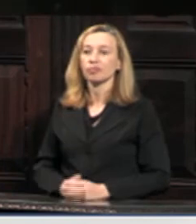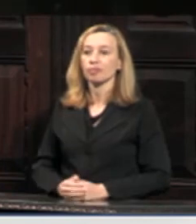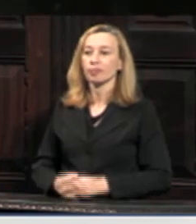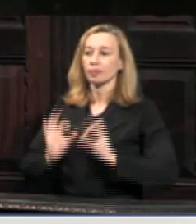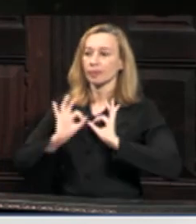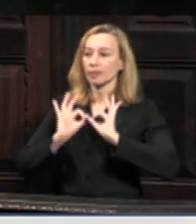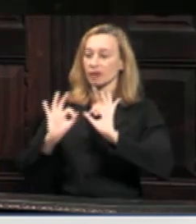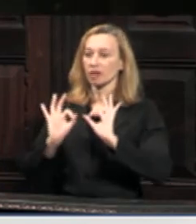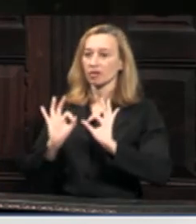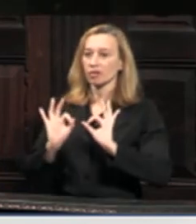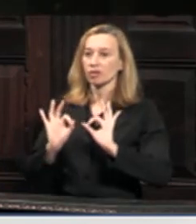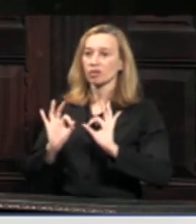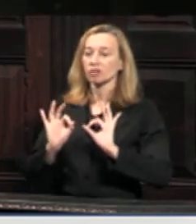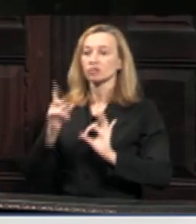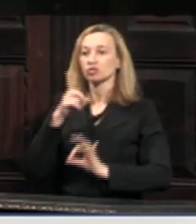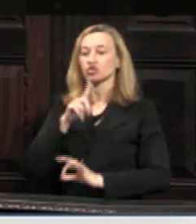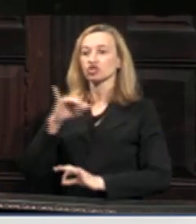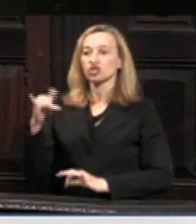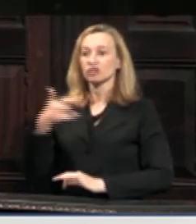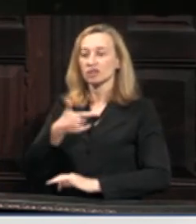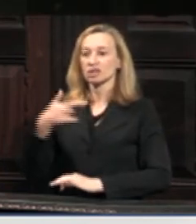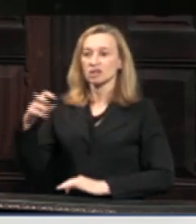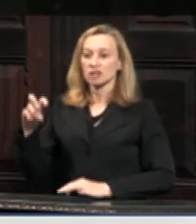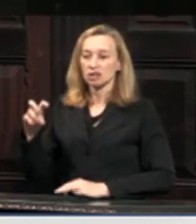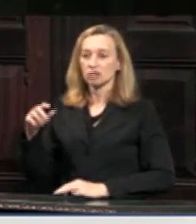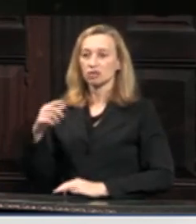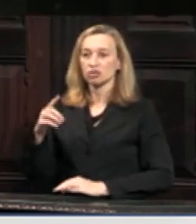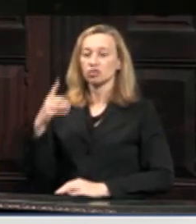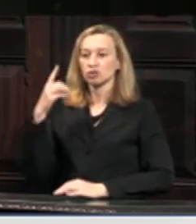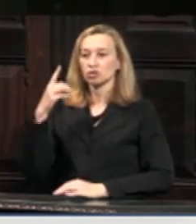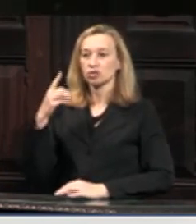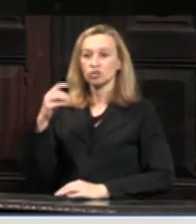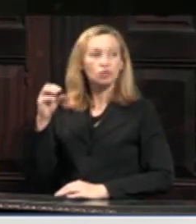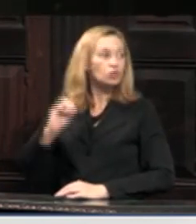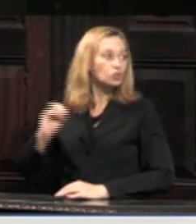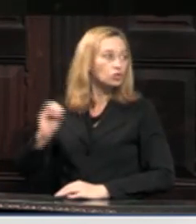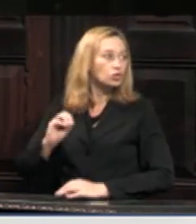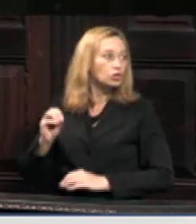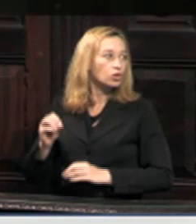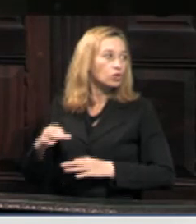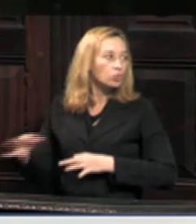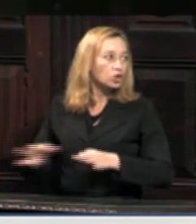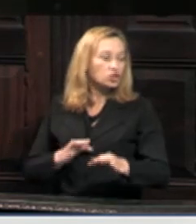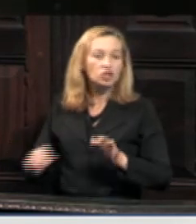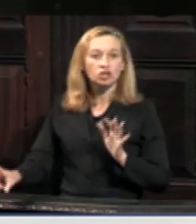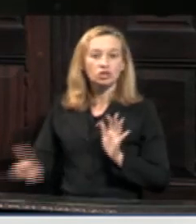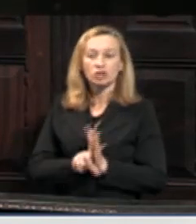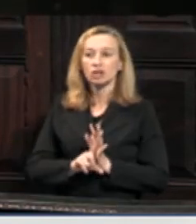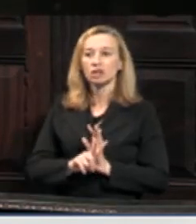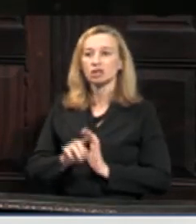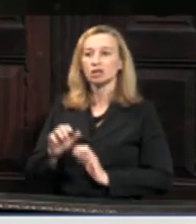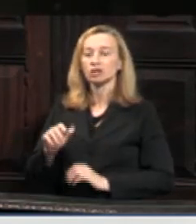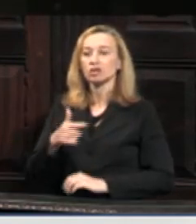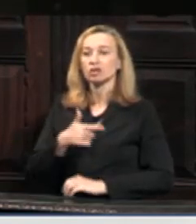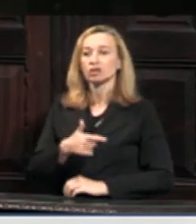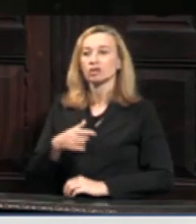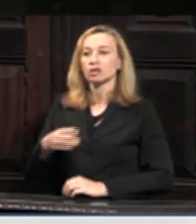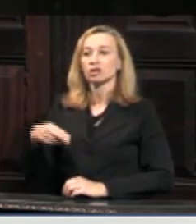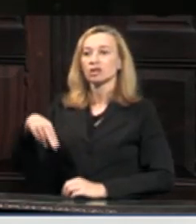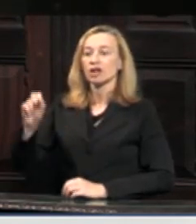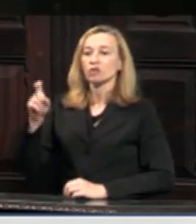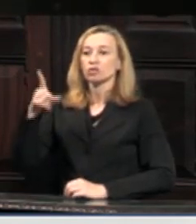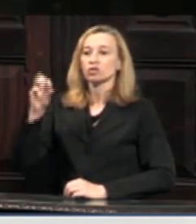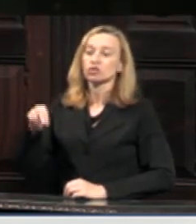ordinária do próximo dia 25 de outubro. Projeto de Lei 2123-A 2013, autoria do deputado Nelson